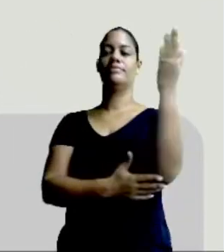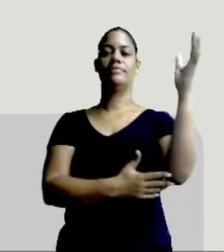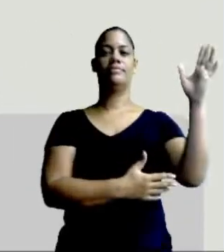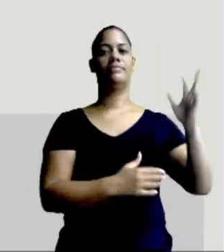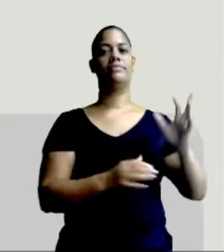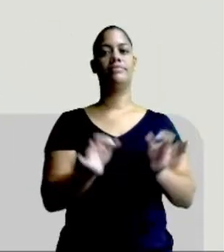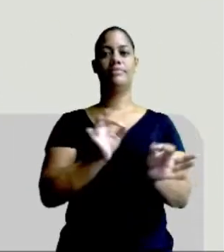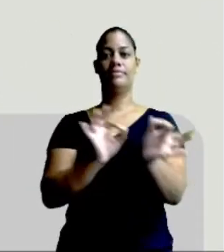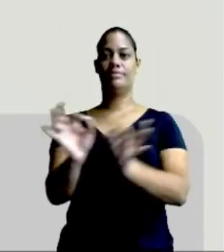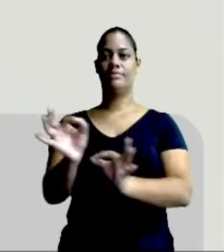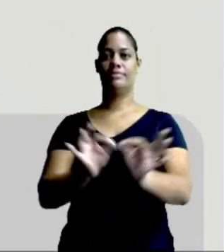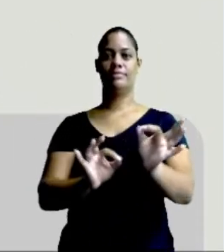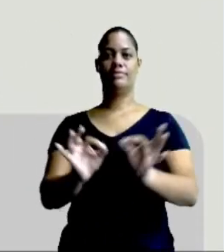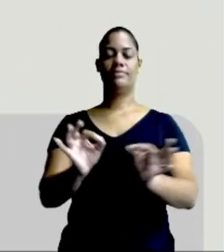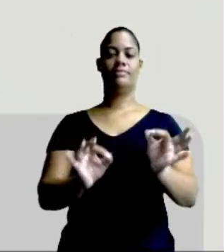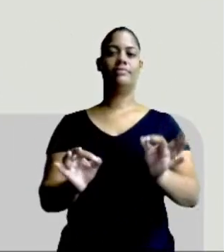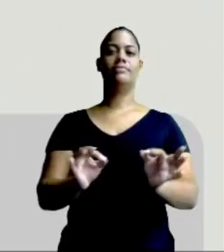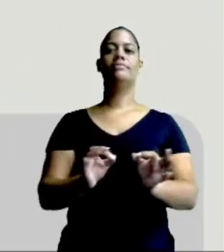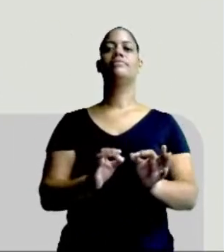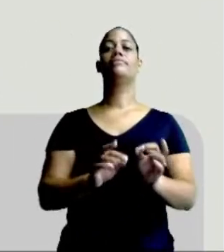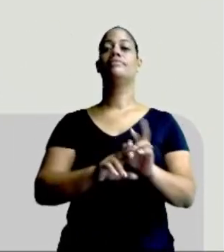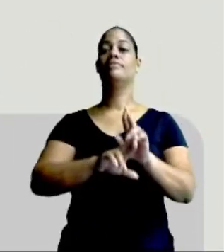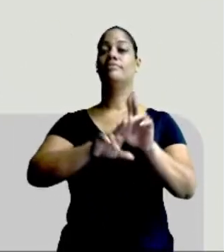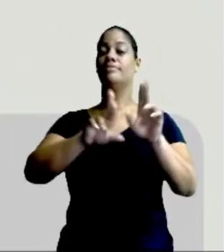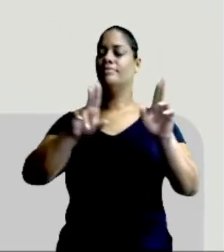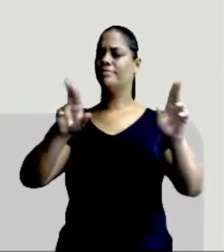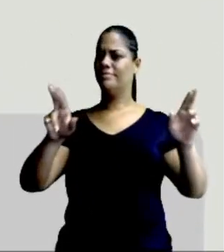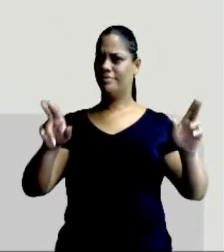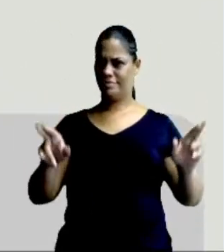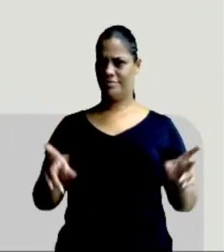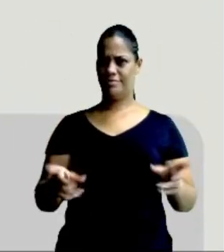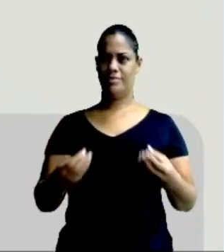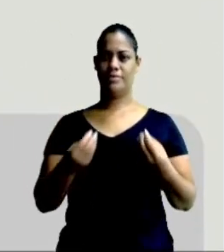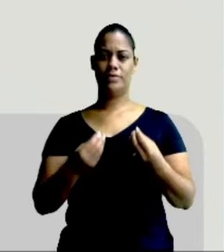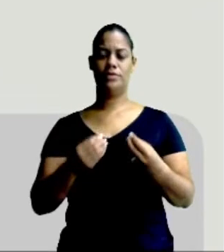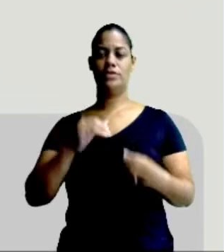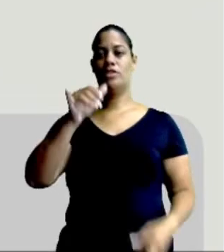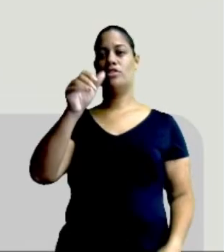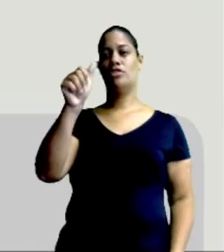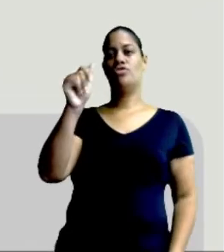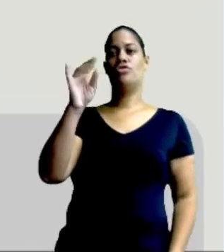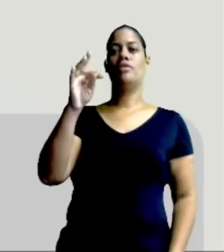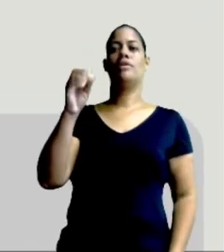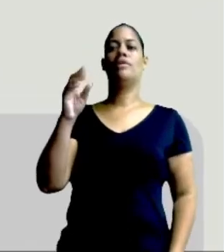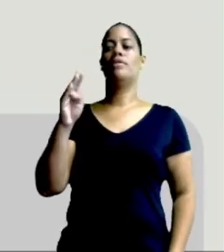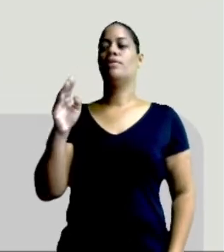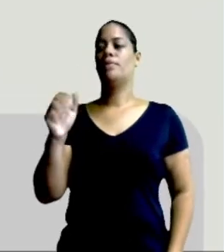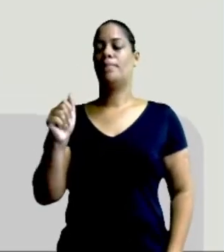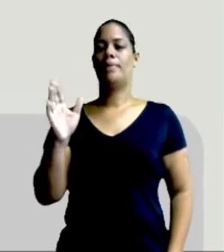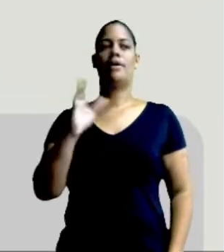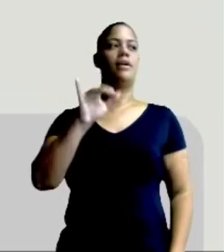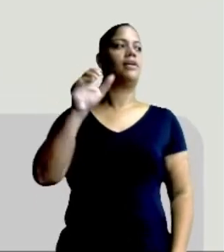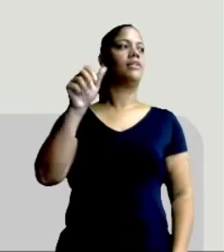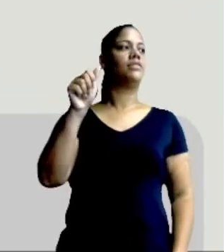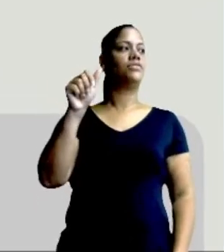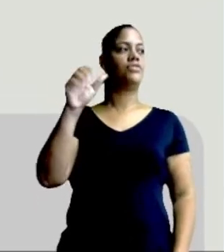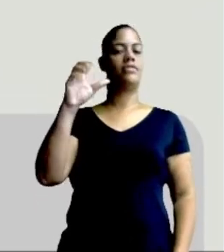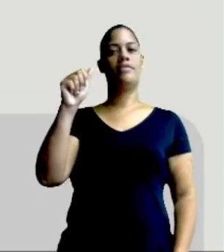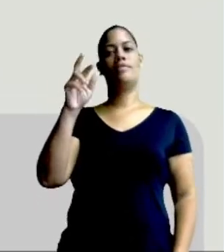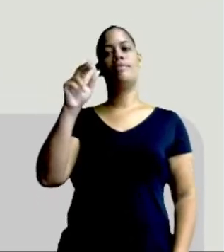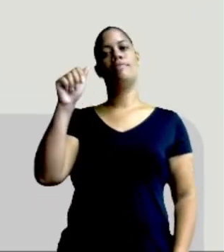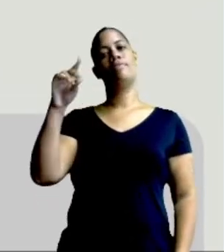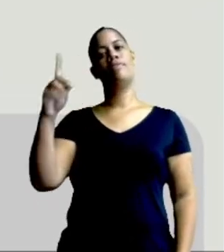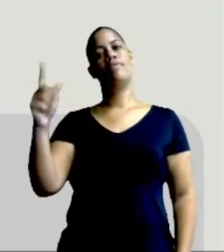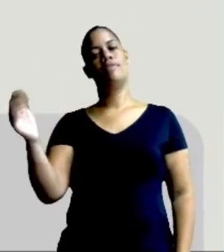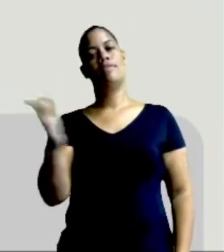uma formação florestal de diversas espécies como jatobá, jacarandá,